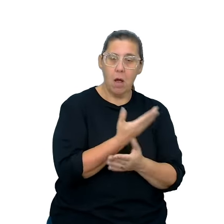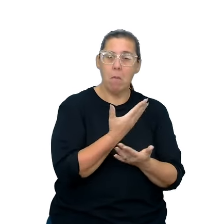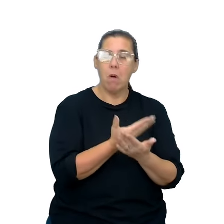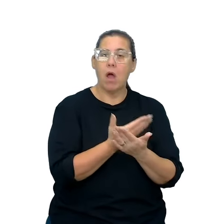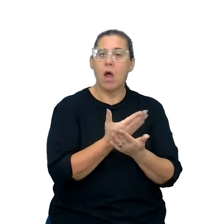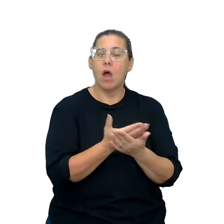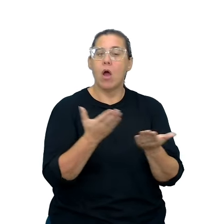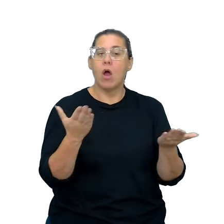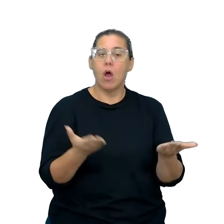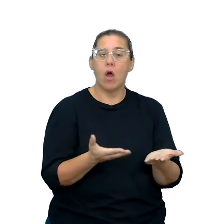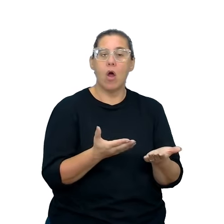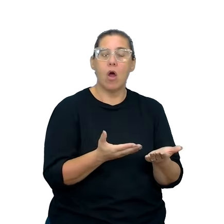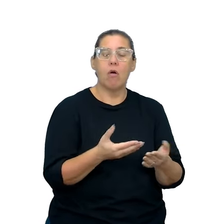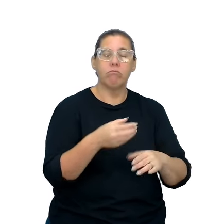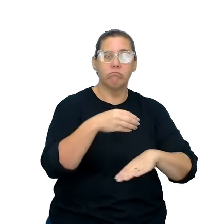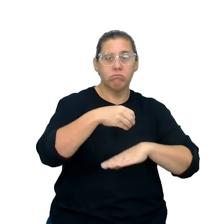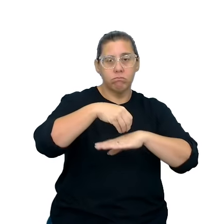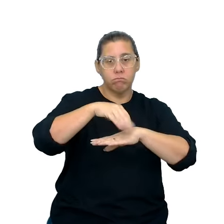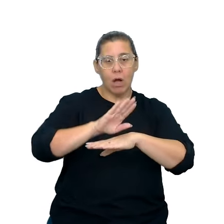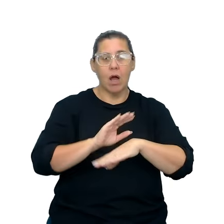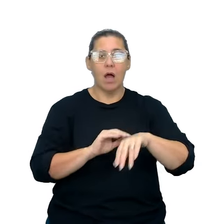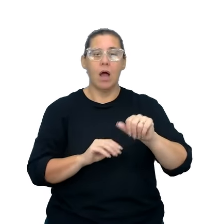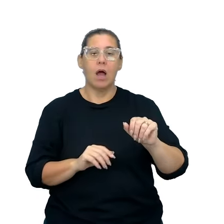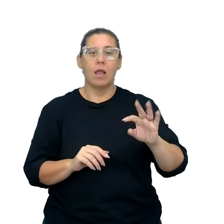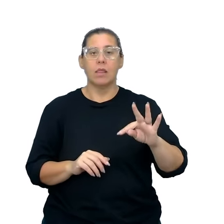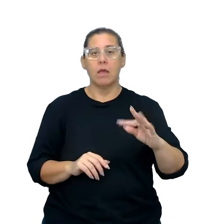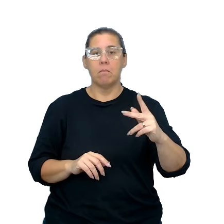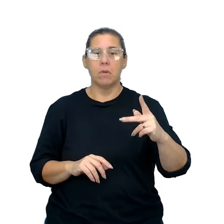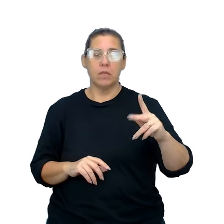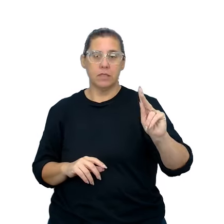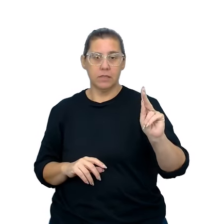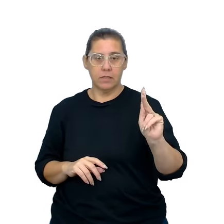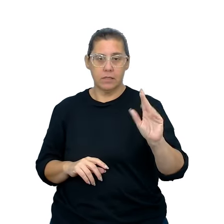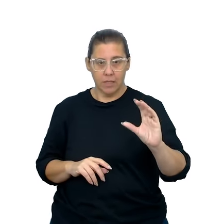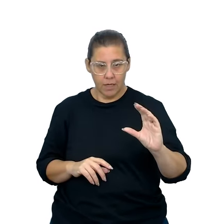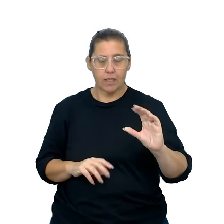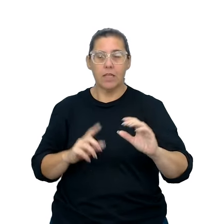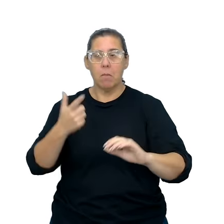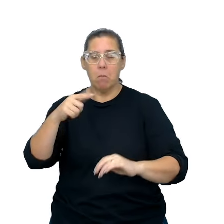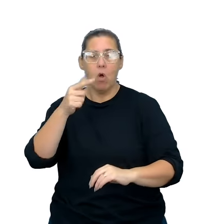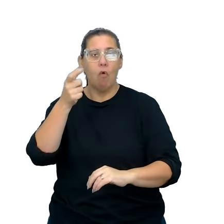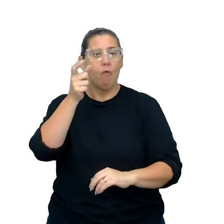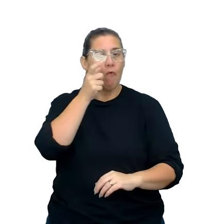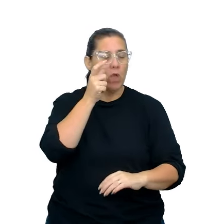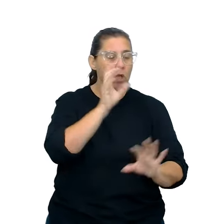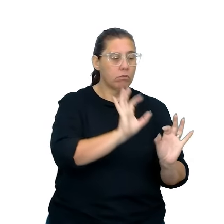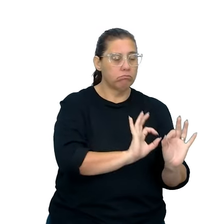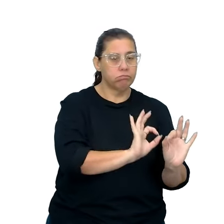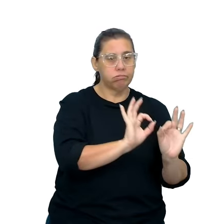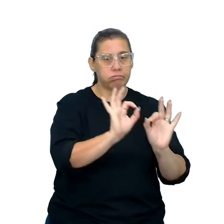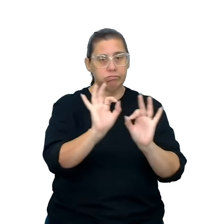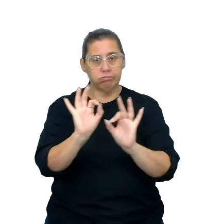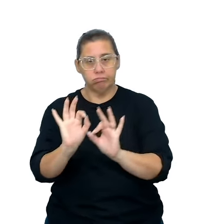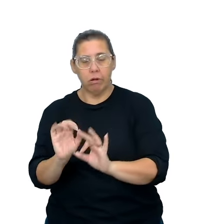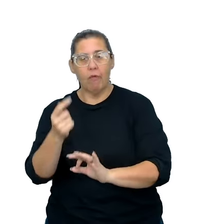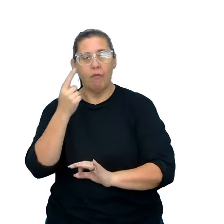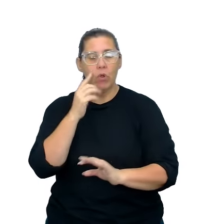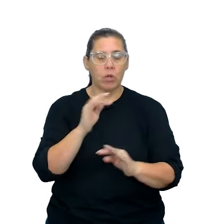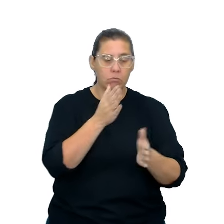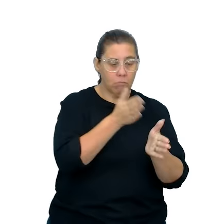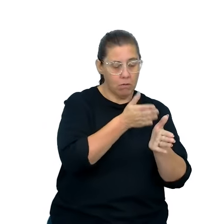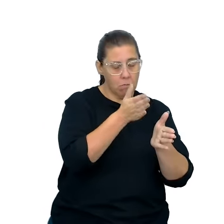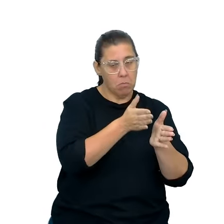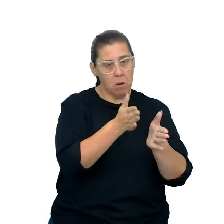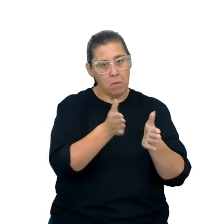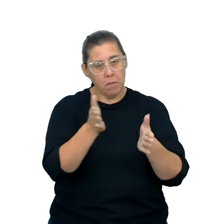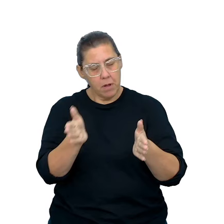hoje, as orientações para a TPC. Então, após assistir os vídeos da formação de etapa e da formação de anos